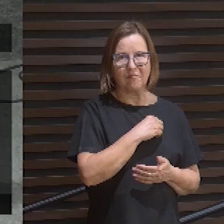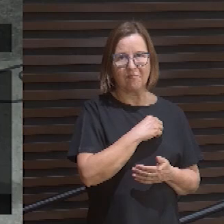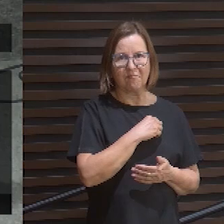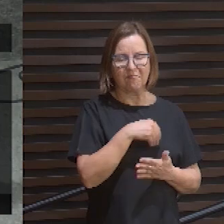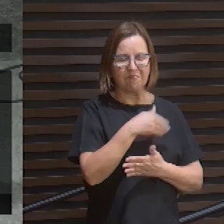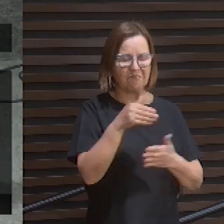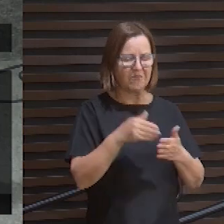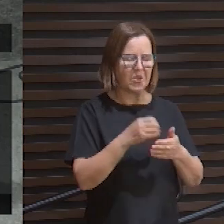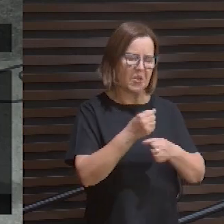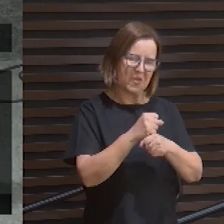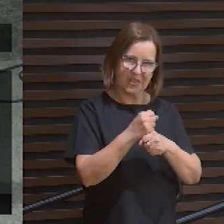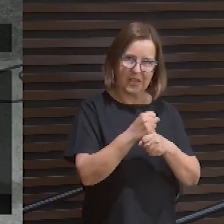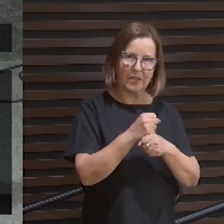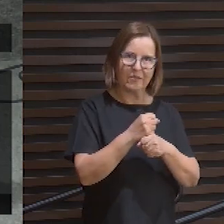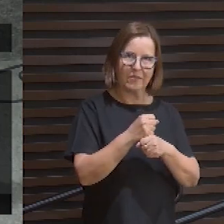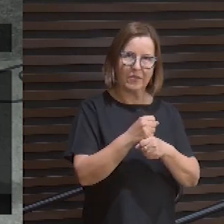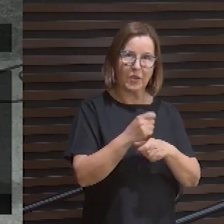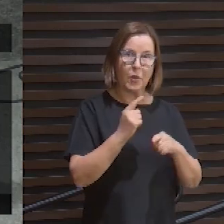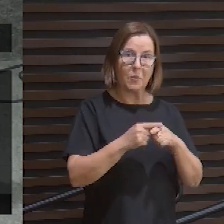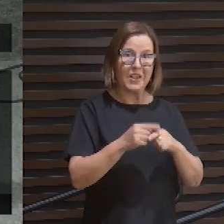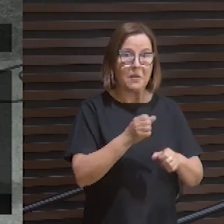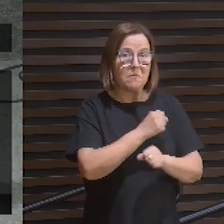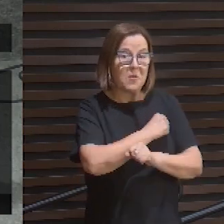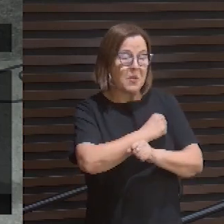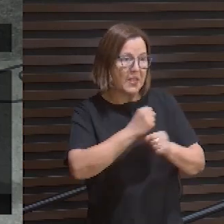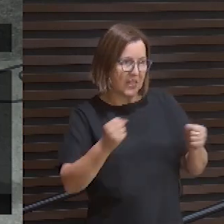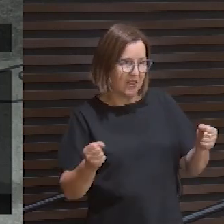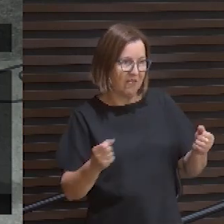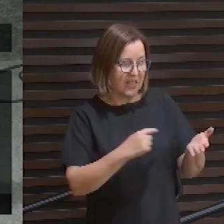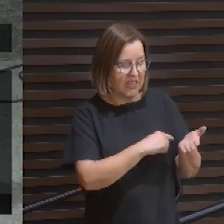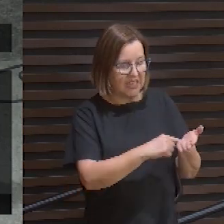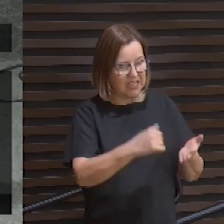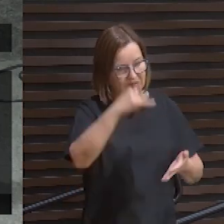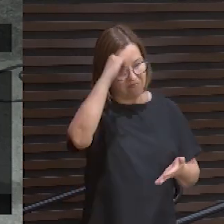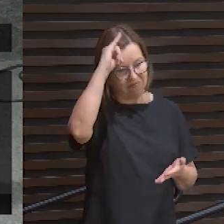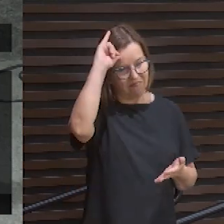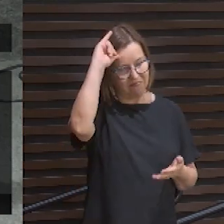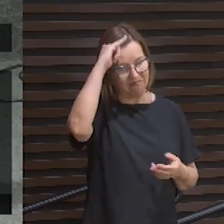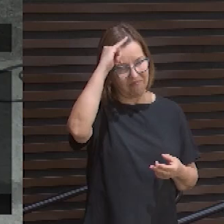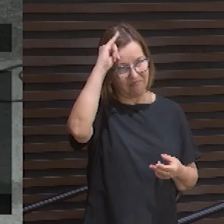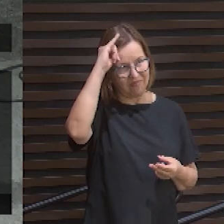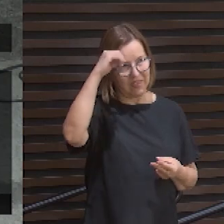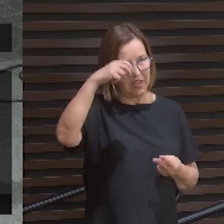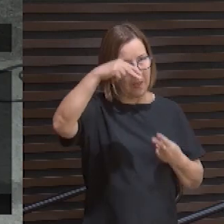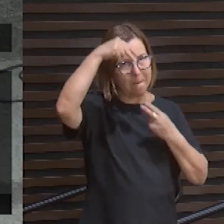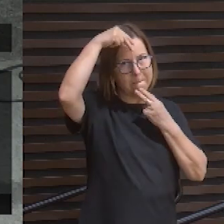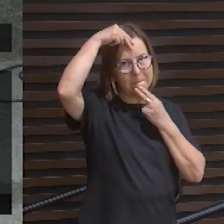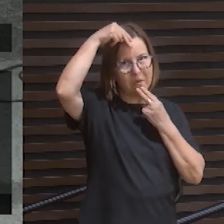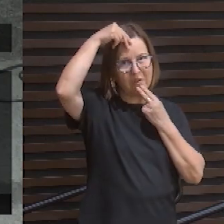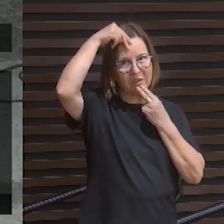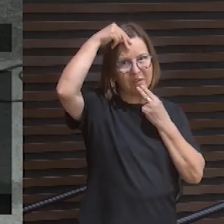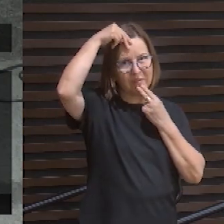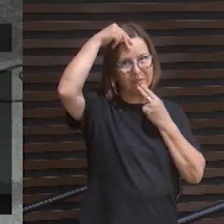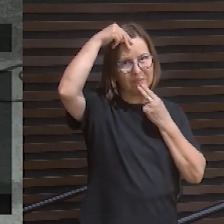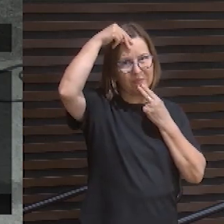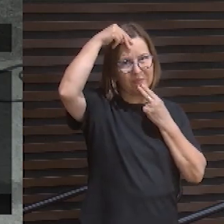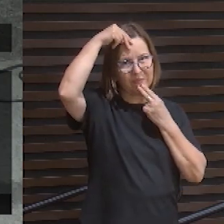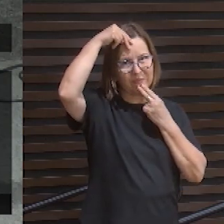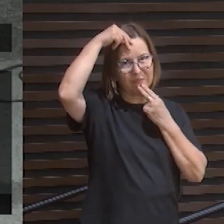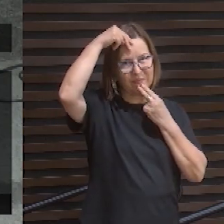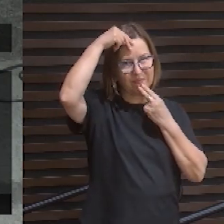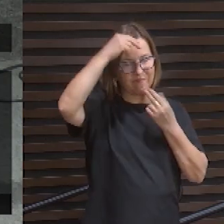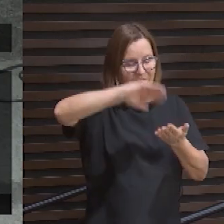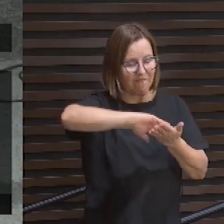anos, porque é impossível que sangue de touros e de bodes